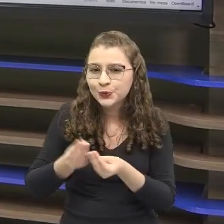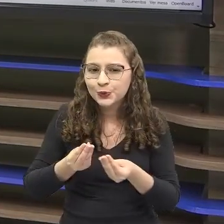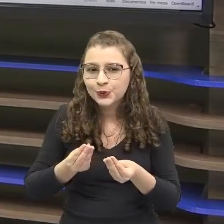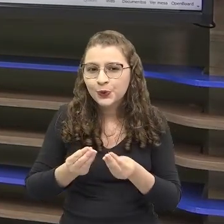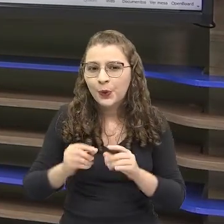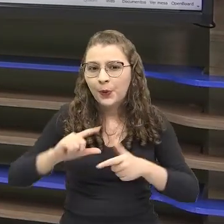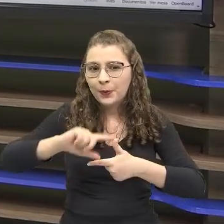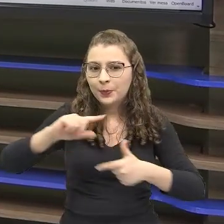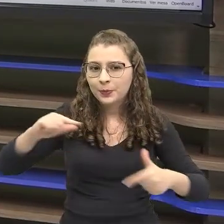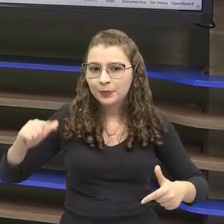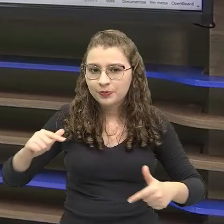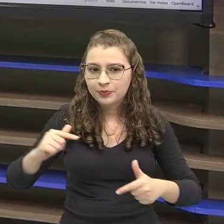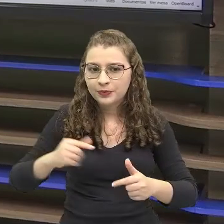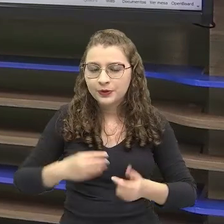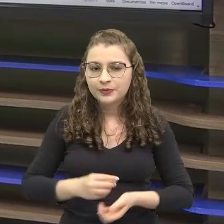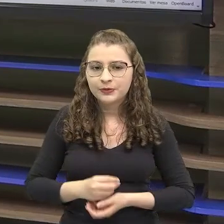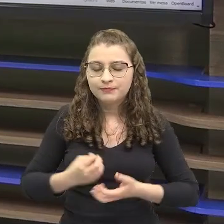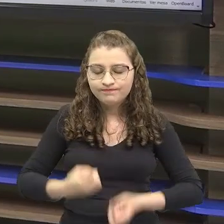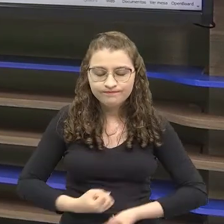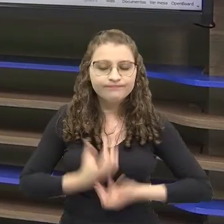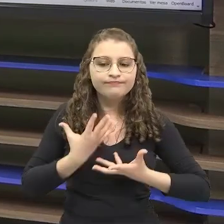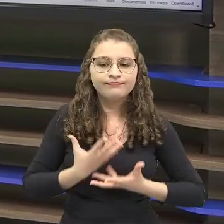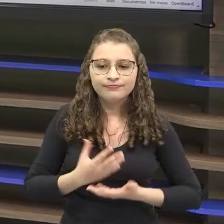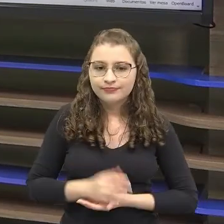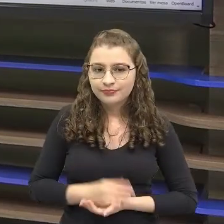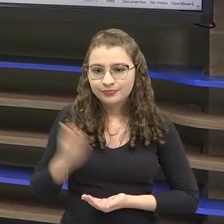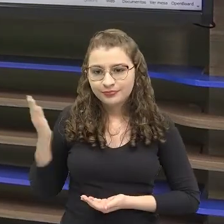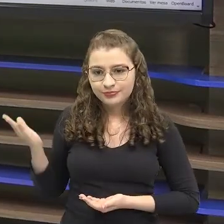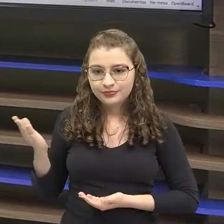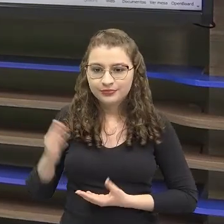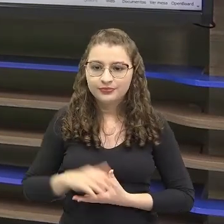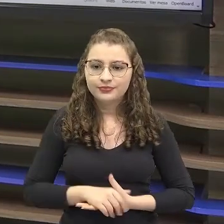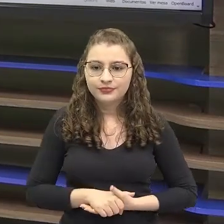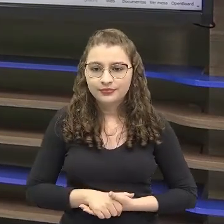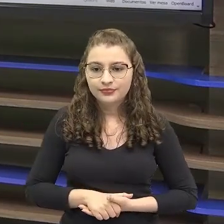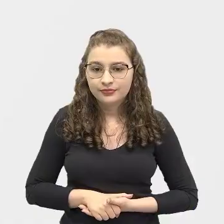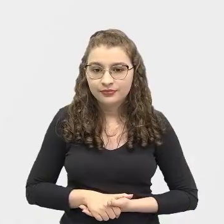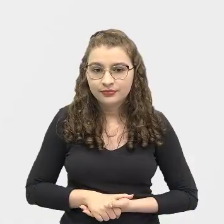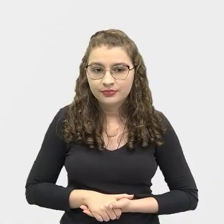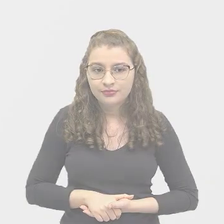poema, esse espírito do modernismo. Olha